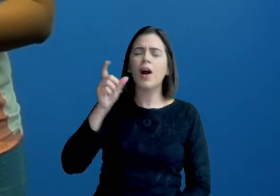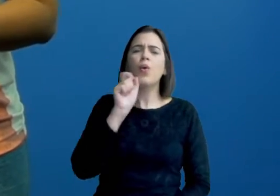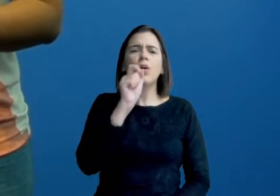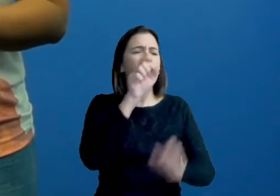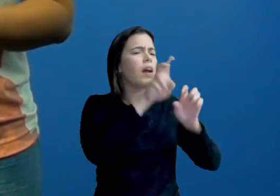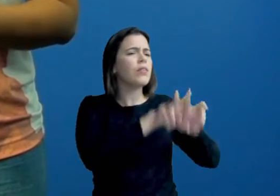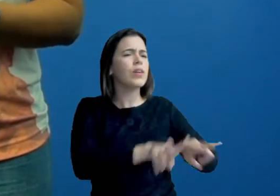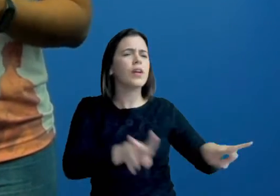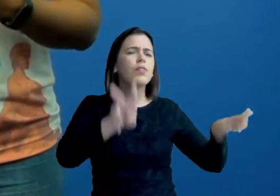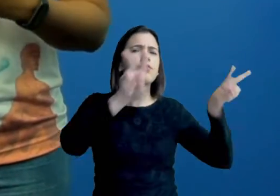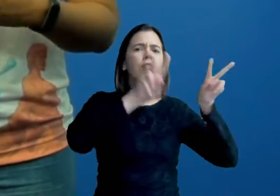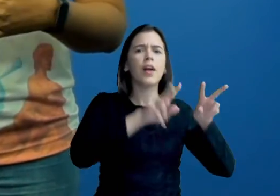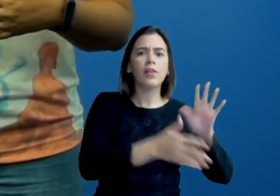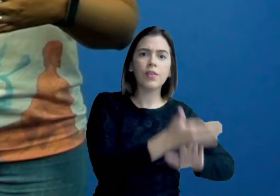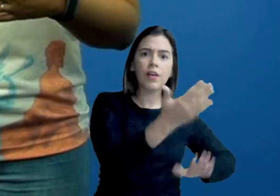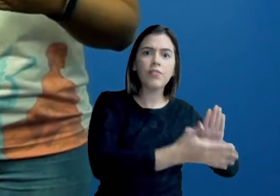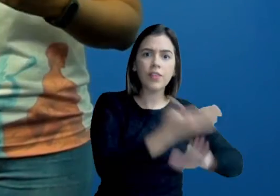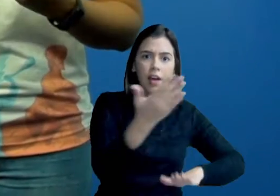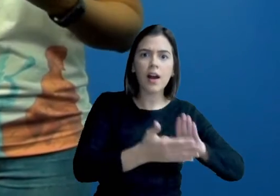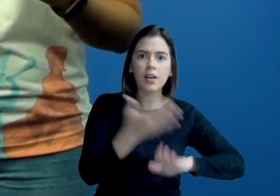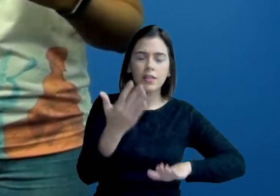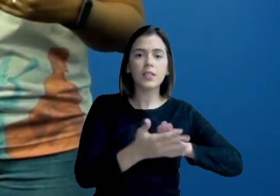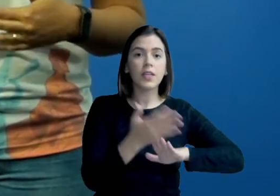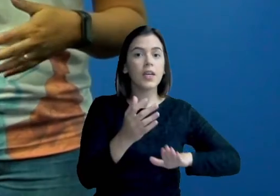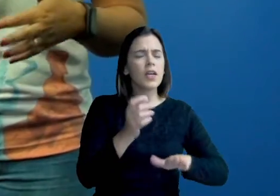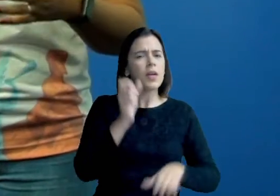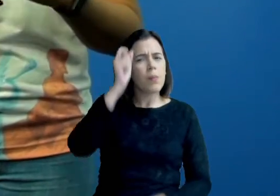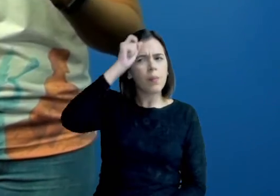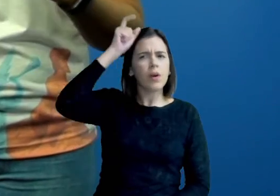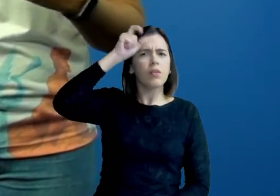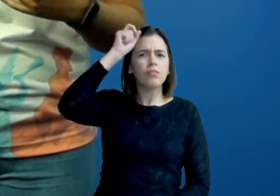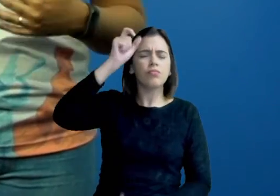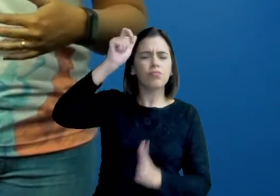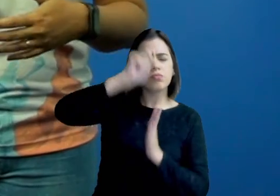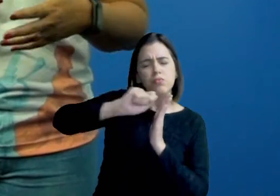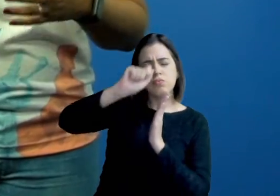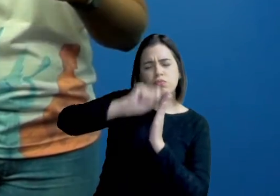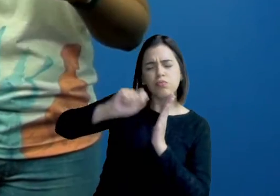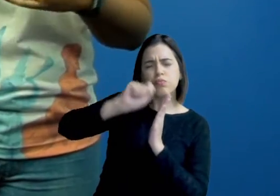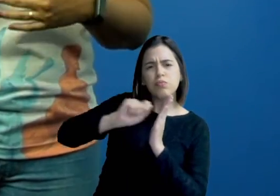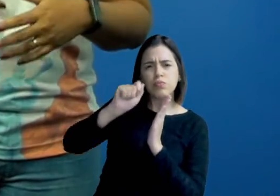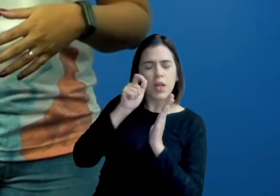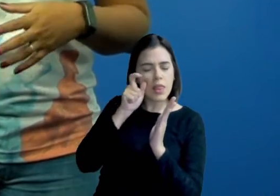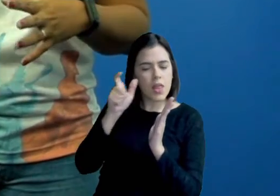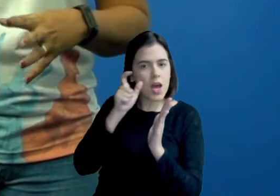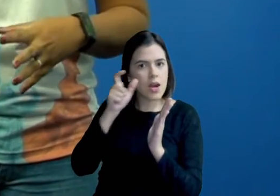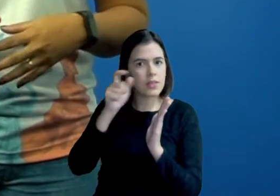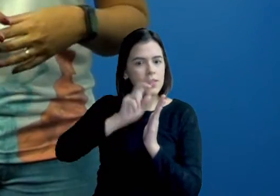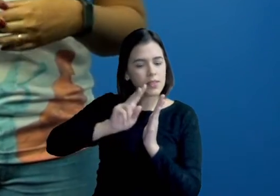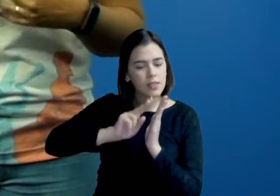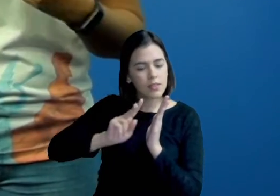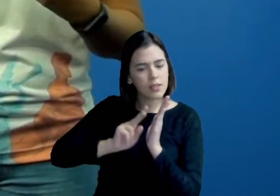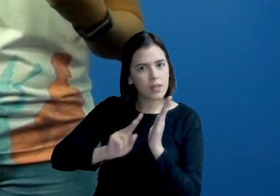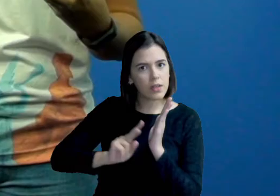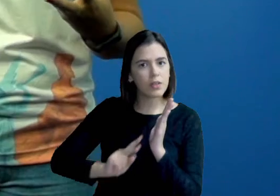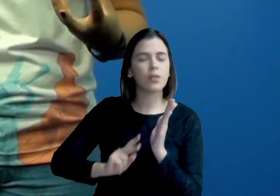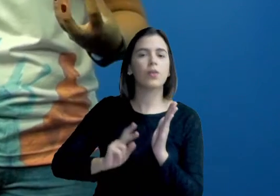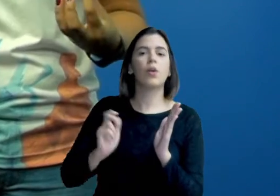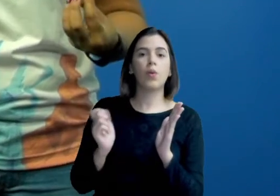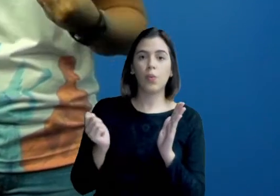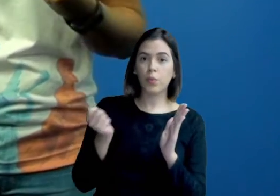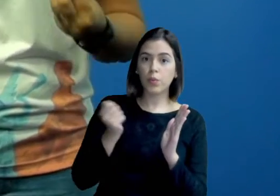eles estavam vendo. E aí, para criar uma narrativa interessante de leitura e